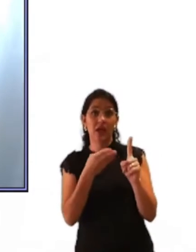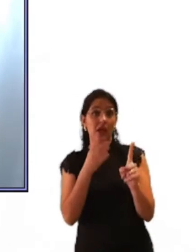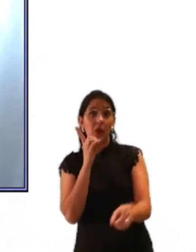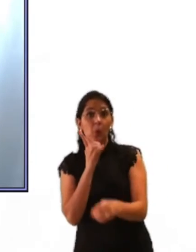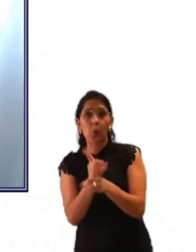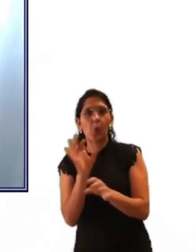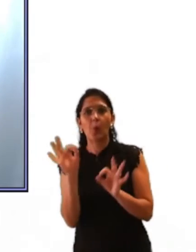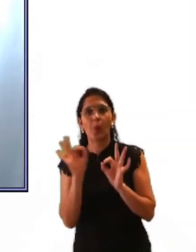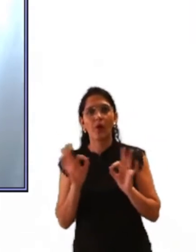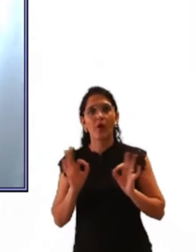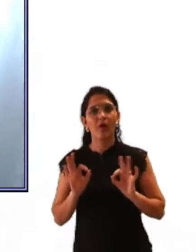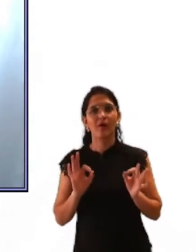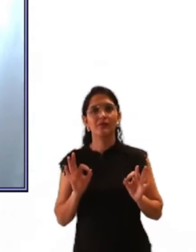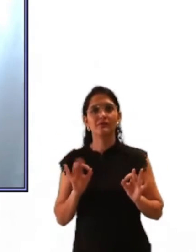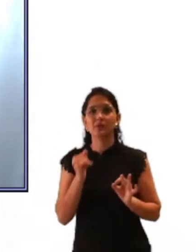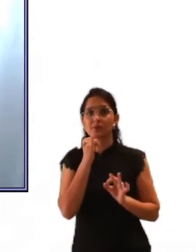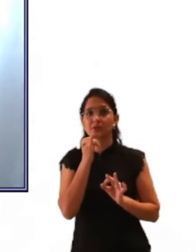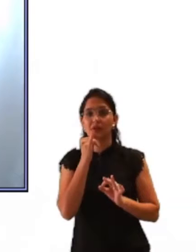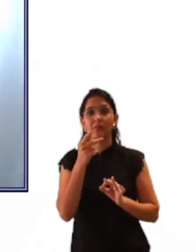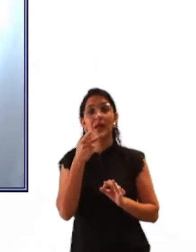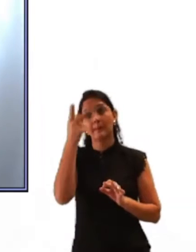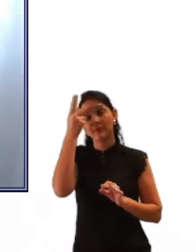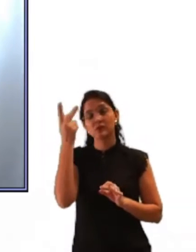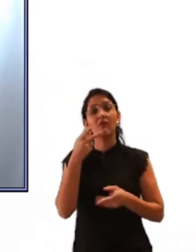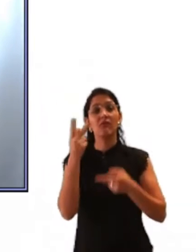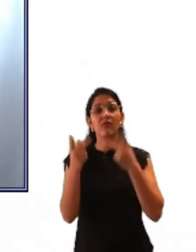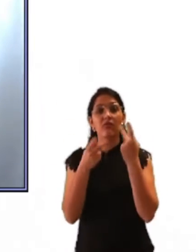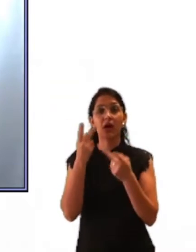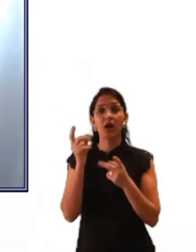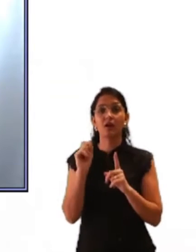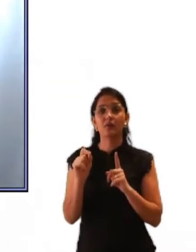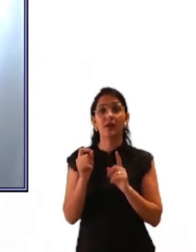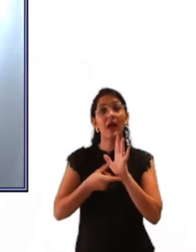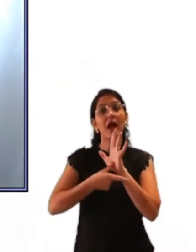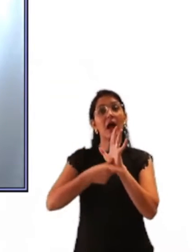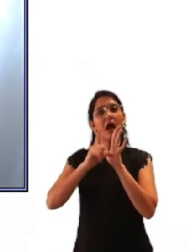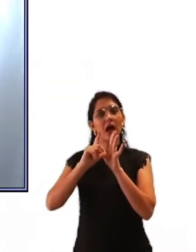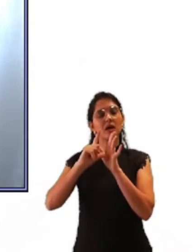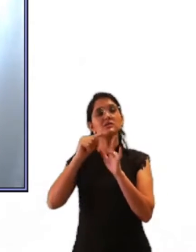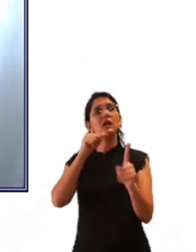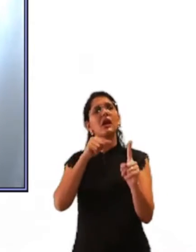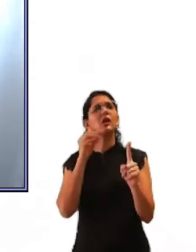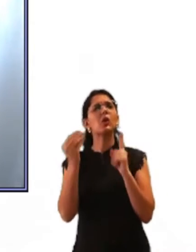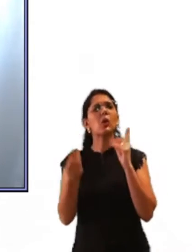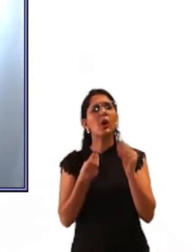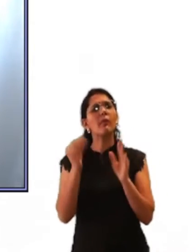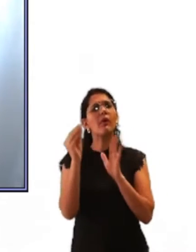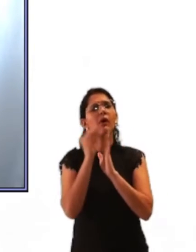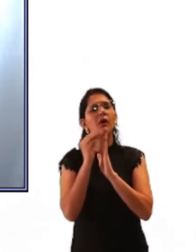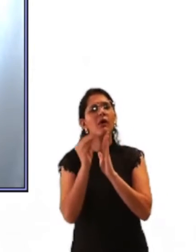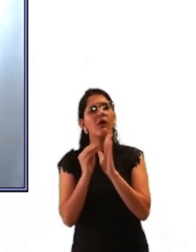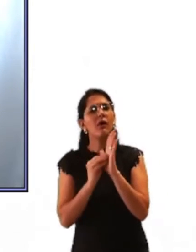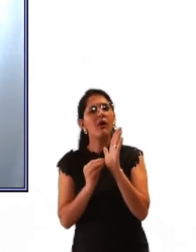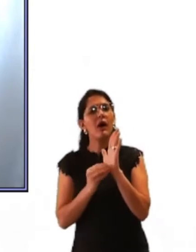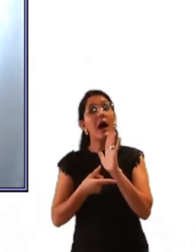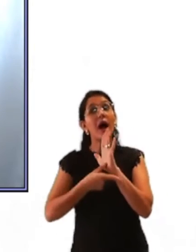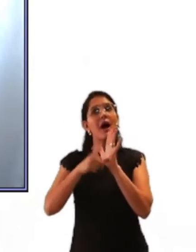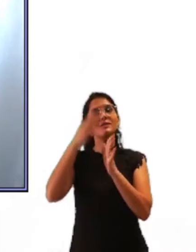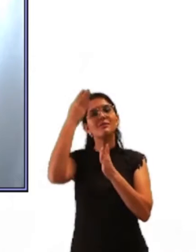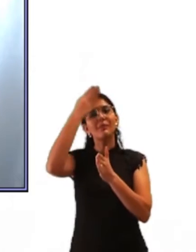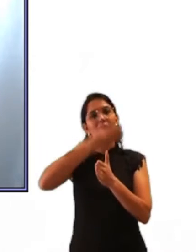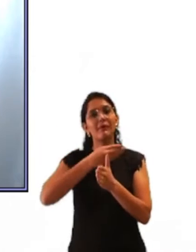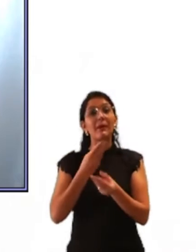encontrado, né? Ele é citado por edital, e aí você antecipa a produção dessa prova para justamente evitar